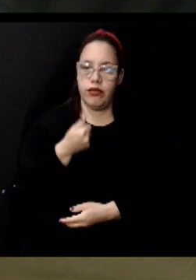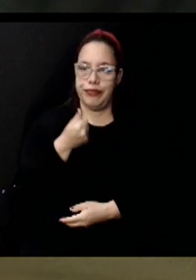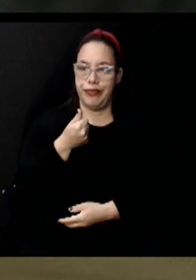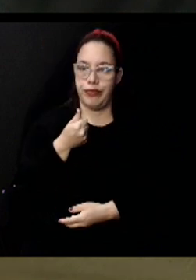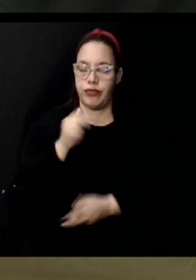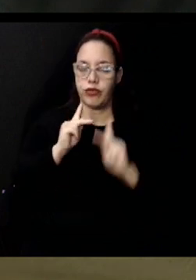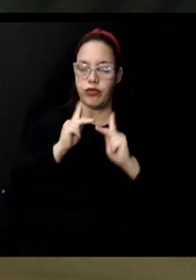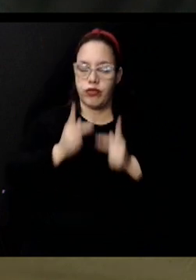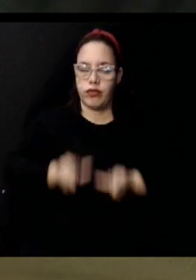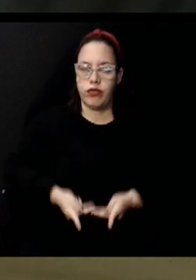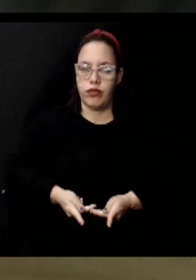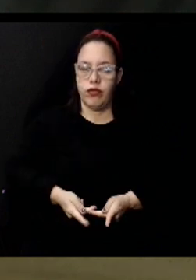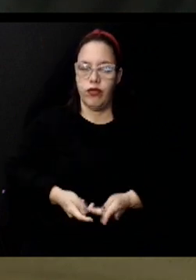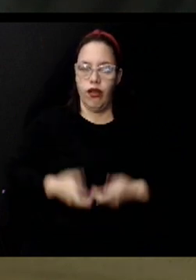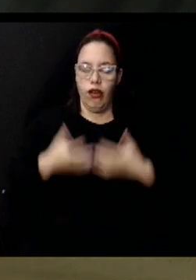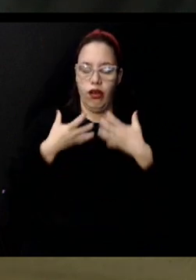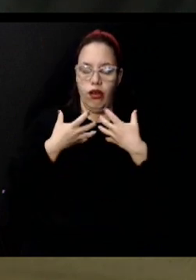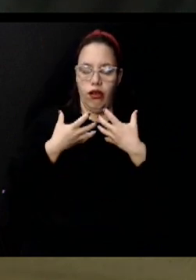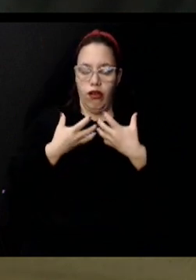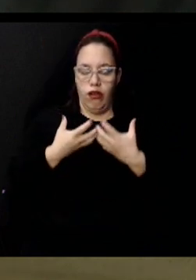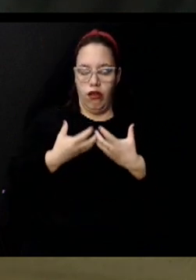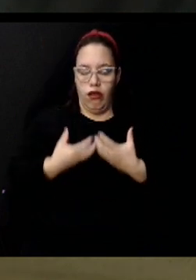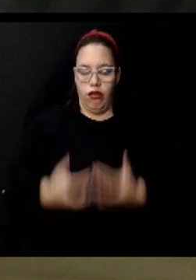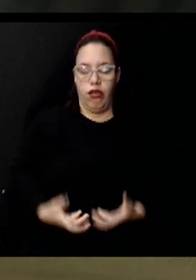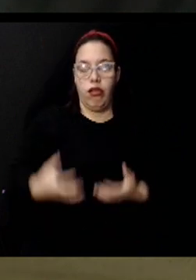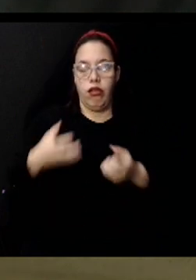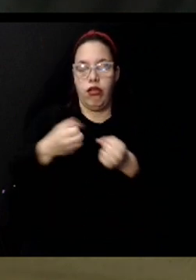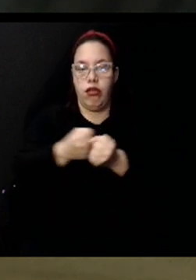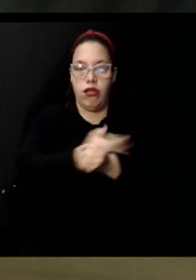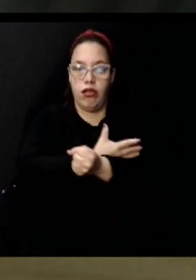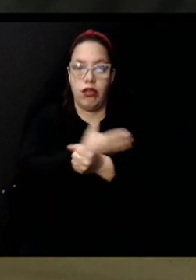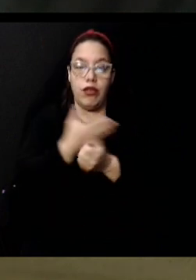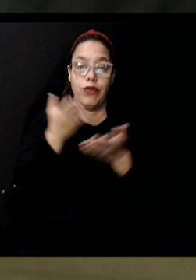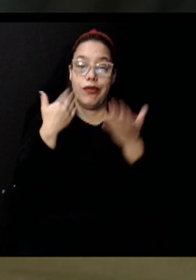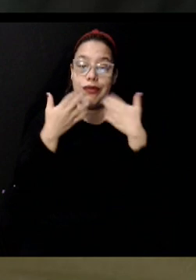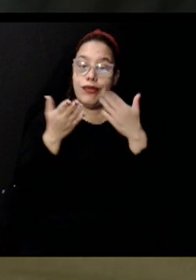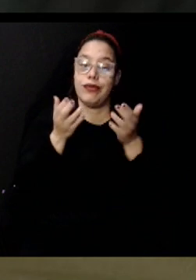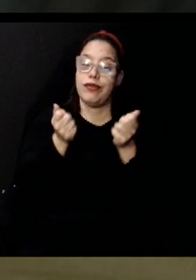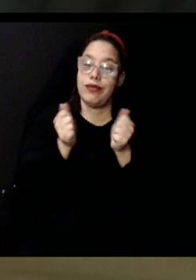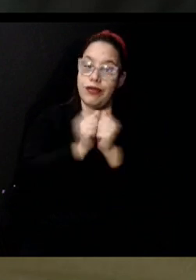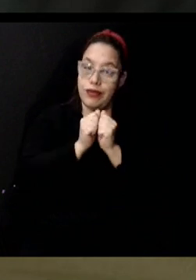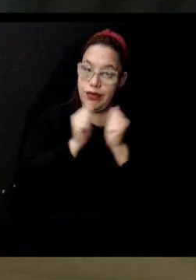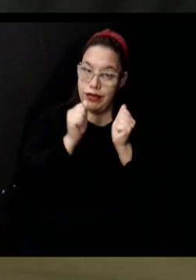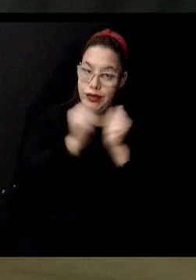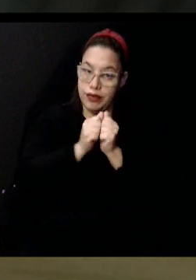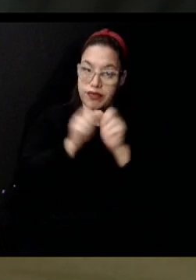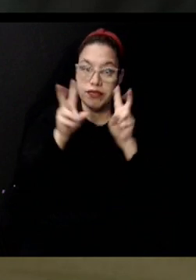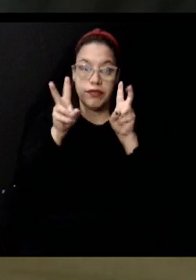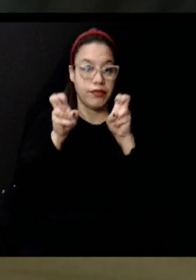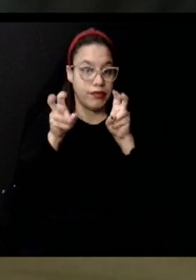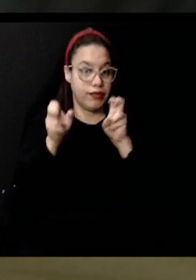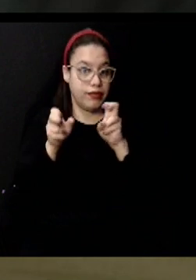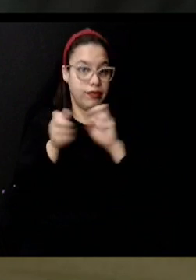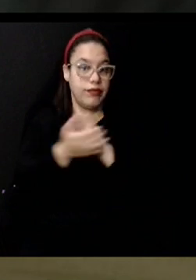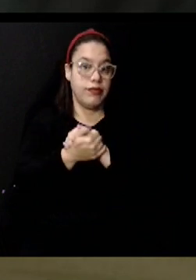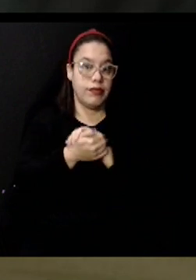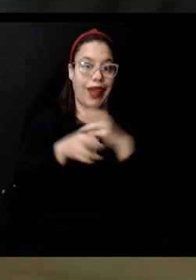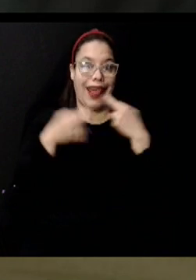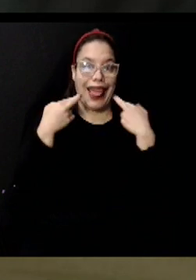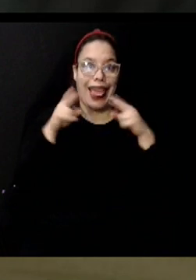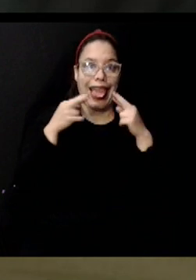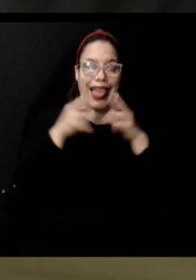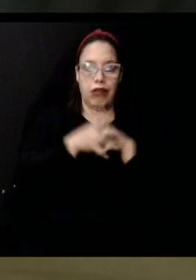estamos sobrecarregados emocionalmente, hein? Vamos descobrir. Para falar com a gente sobre esse tema, reclamação, temos